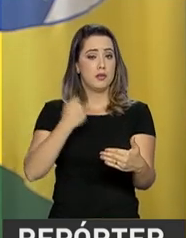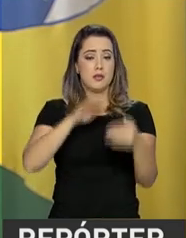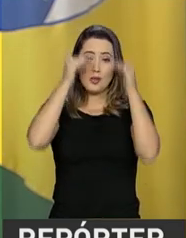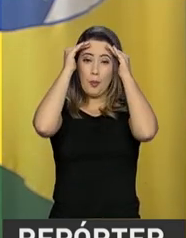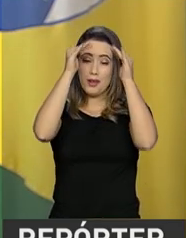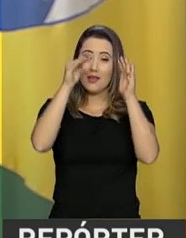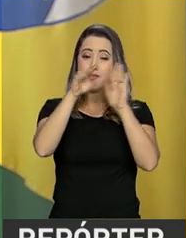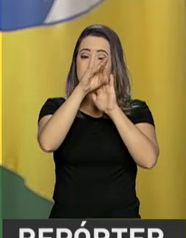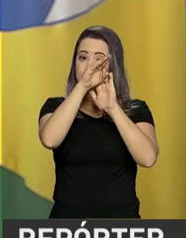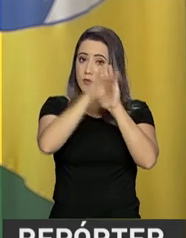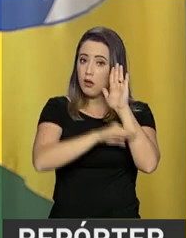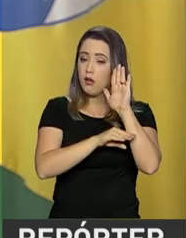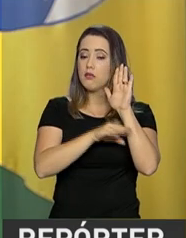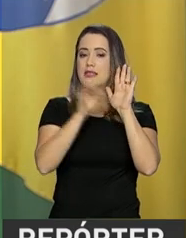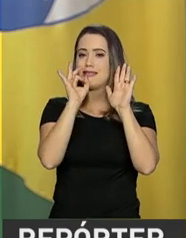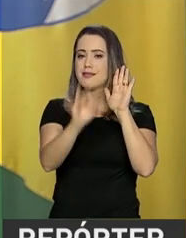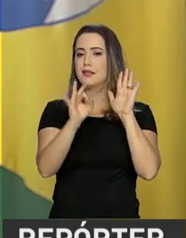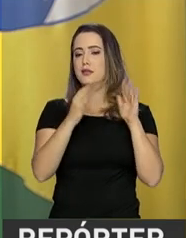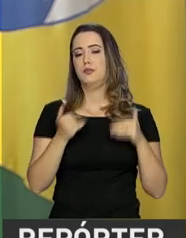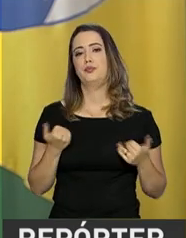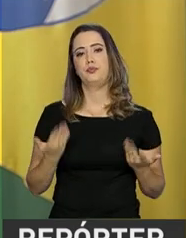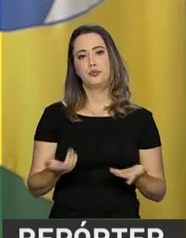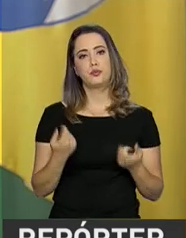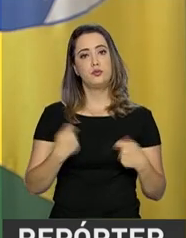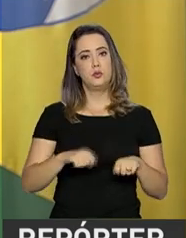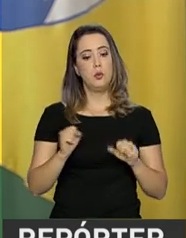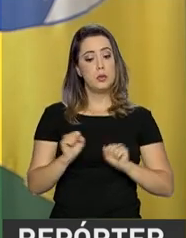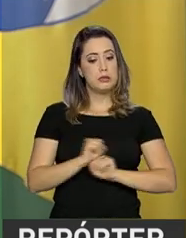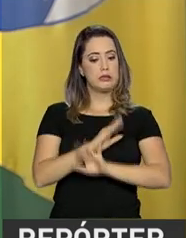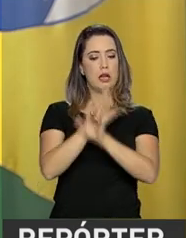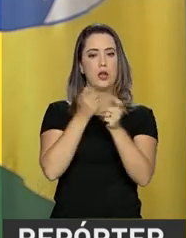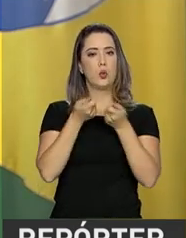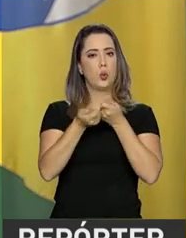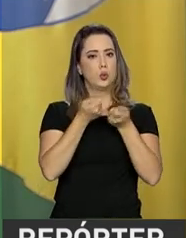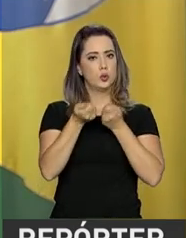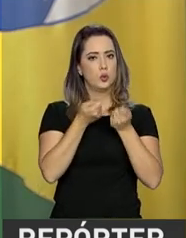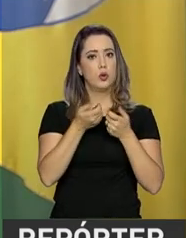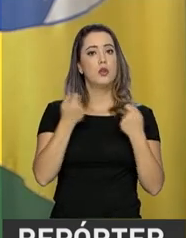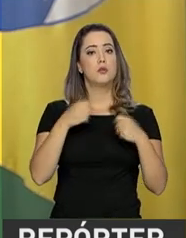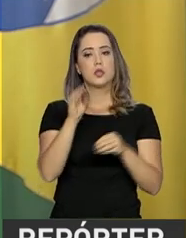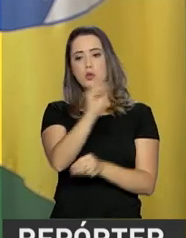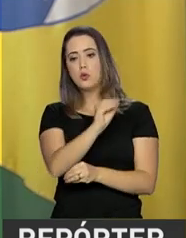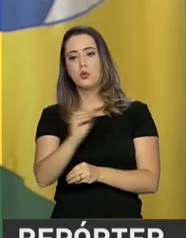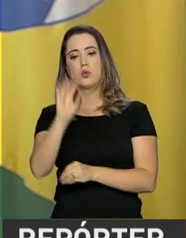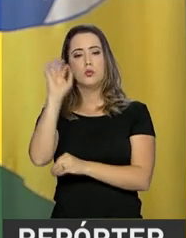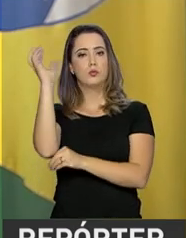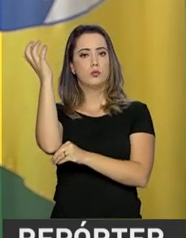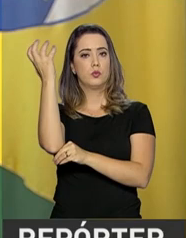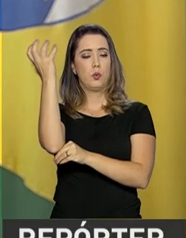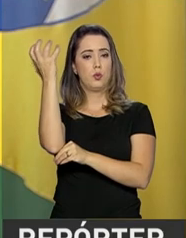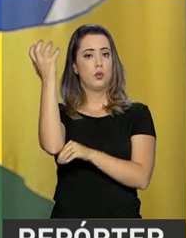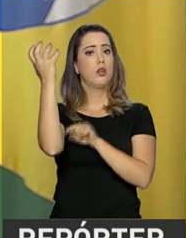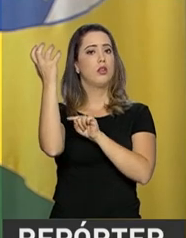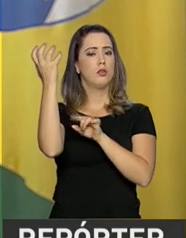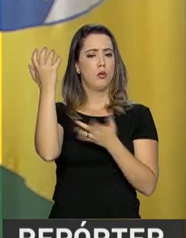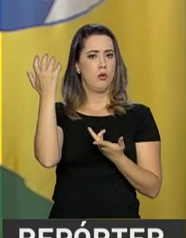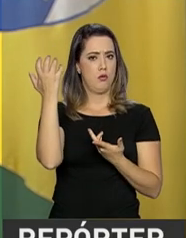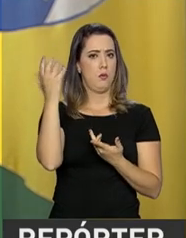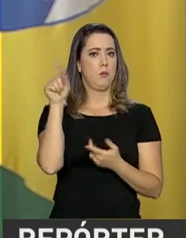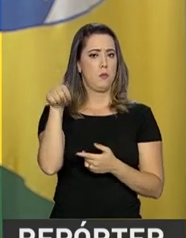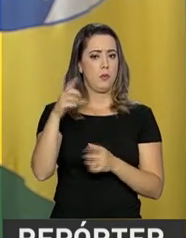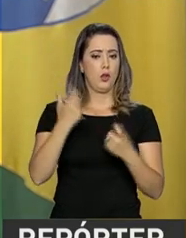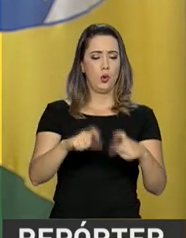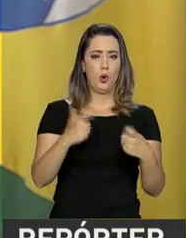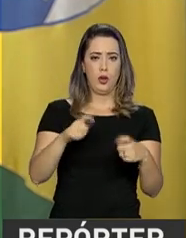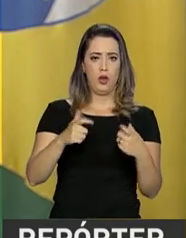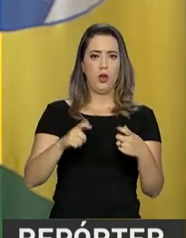clara ainda a obrigação de recuperar as áreas degradadas as